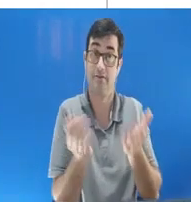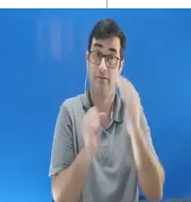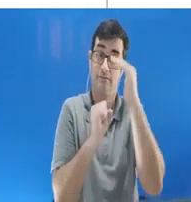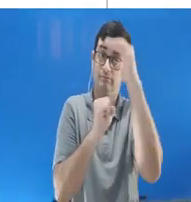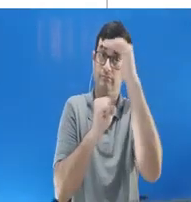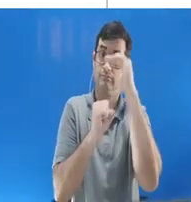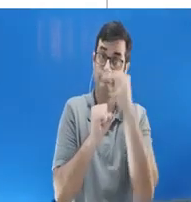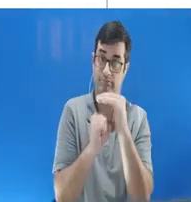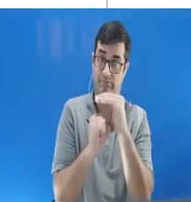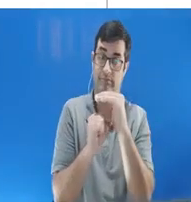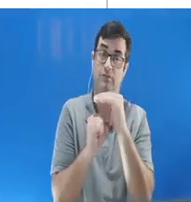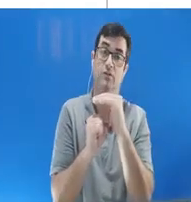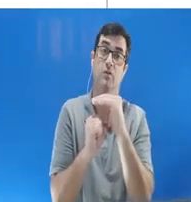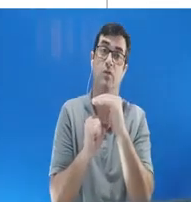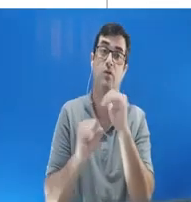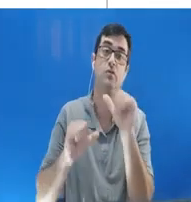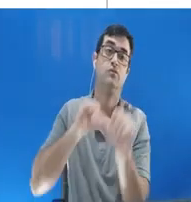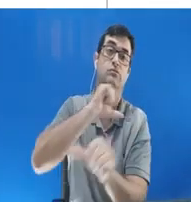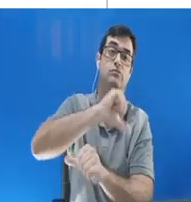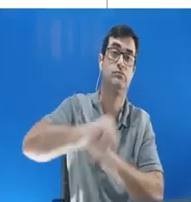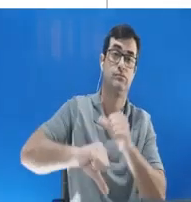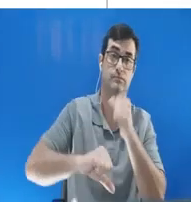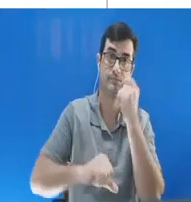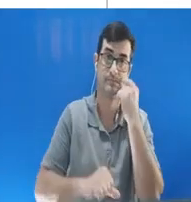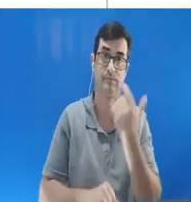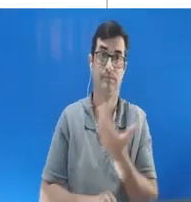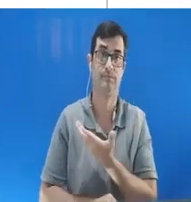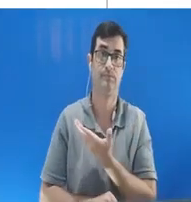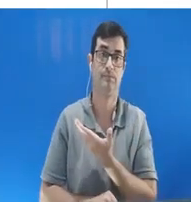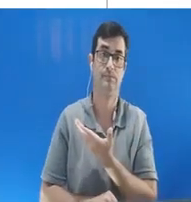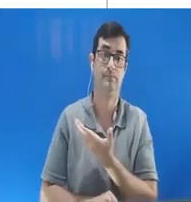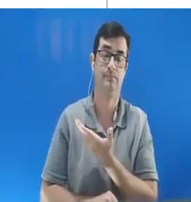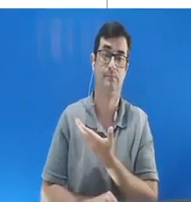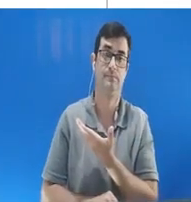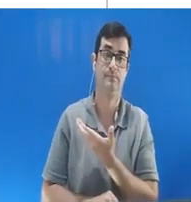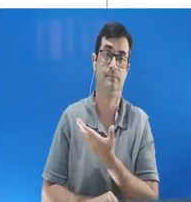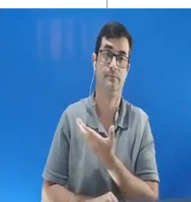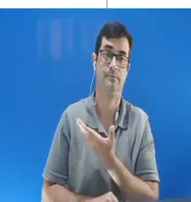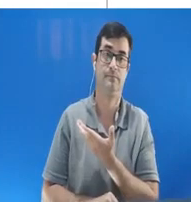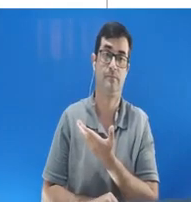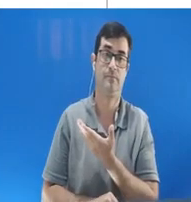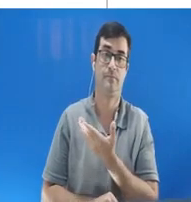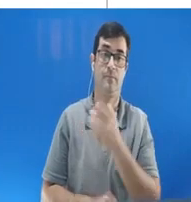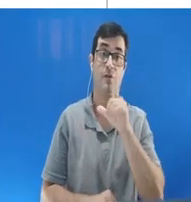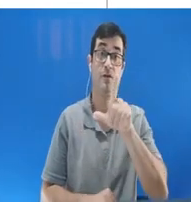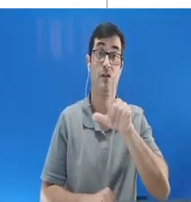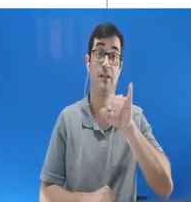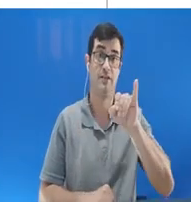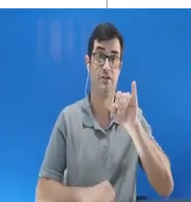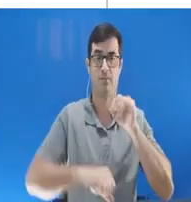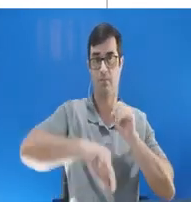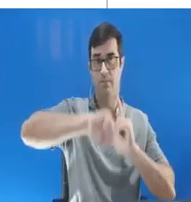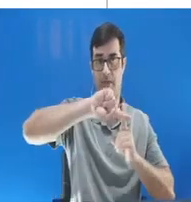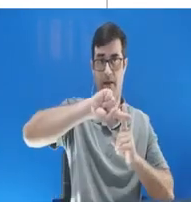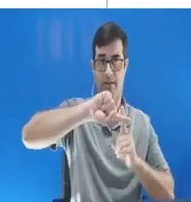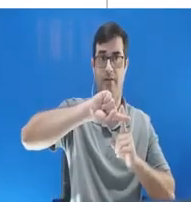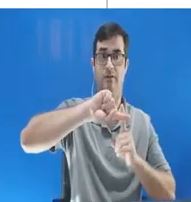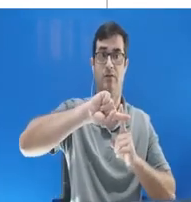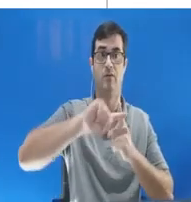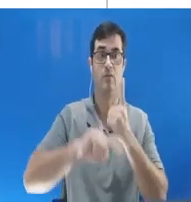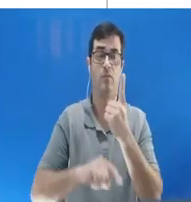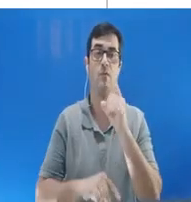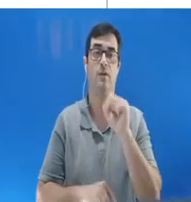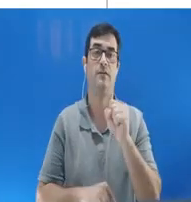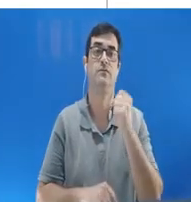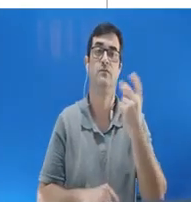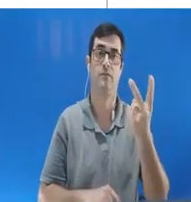esse nível, ele passa a ter apenas o nível 1 e ele assume essa configuração aqui. O lítio mais, né,